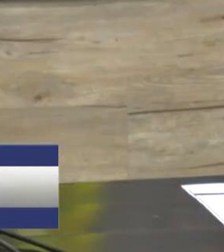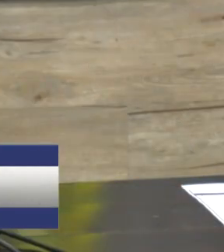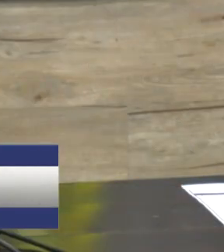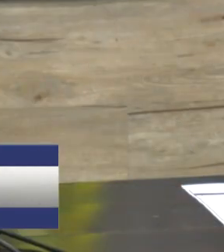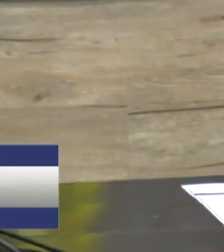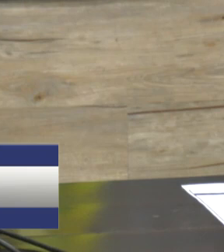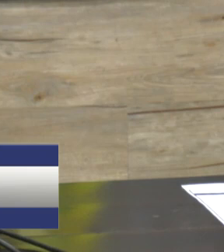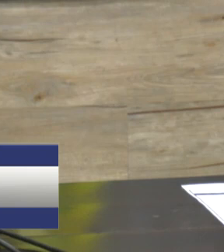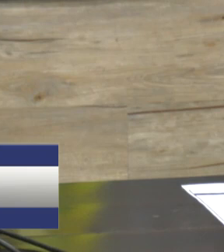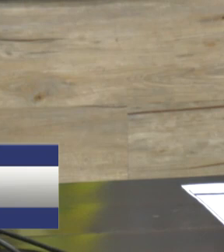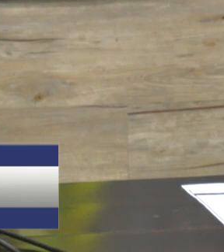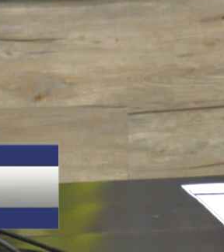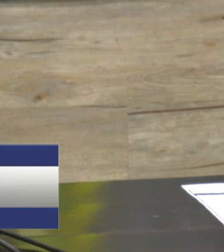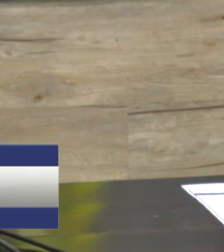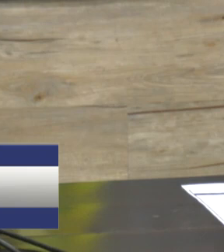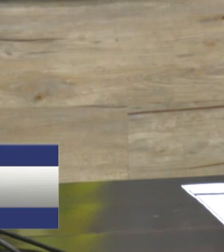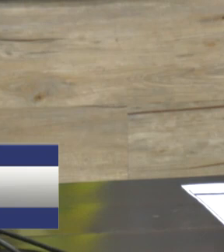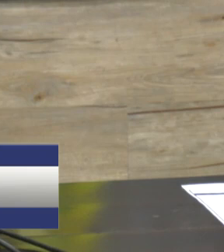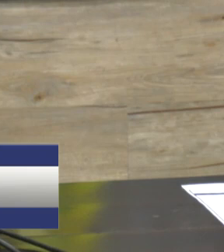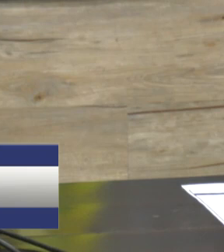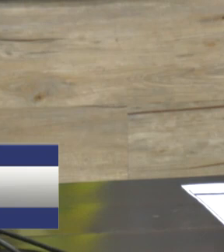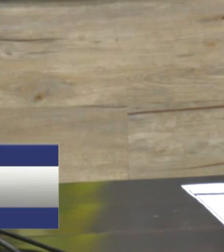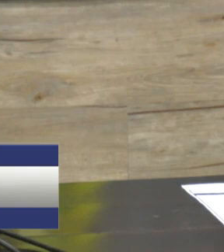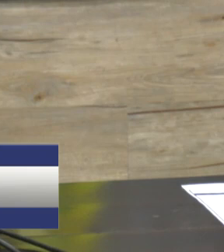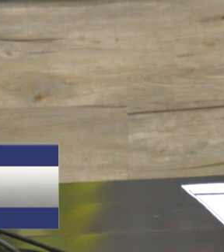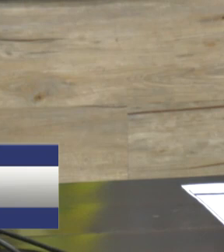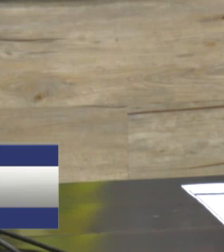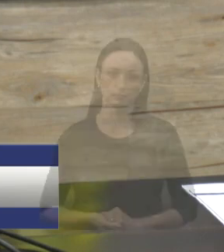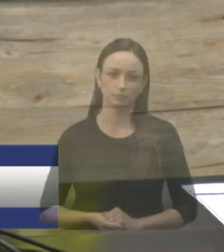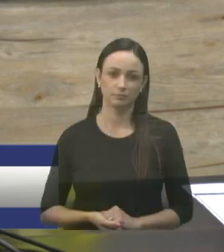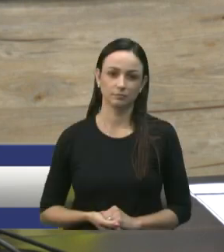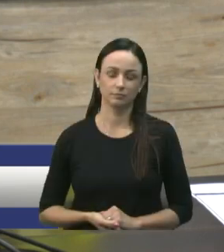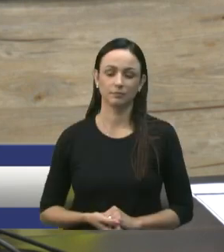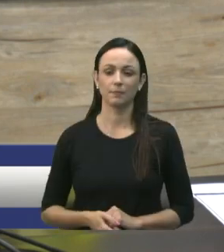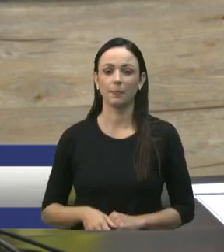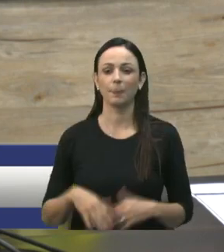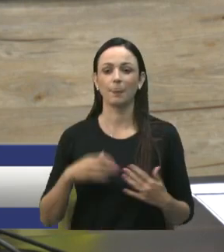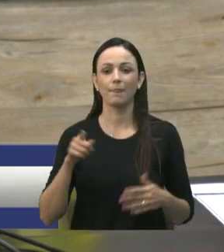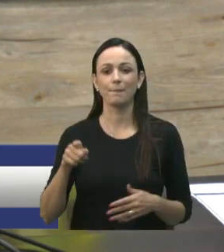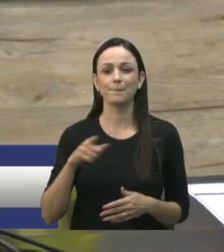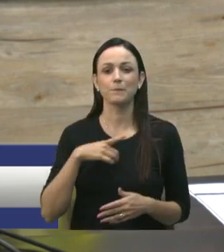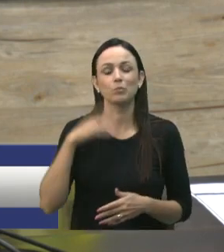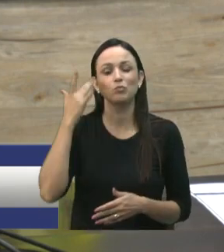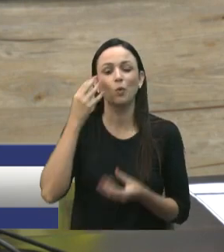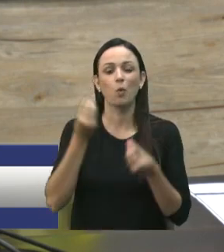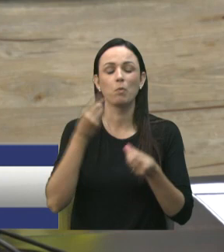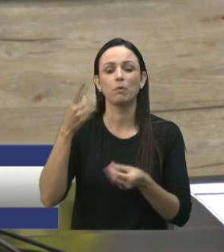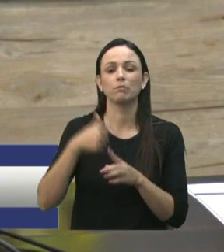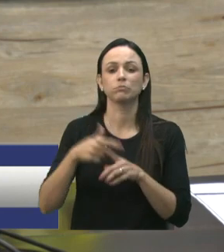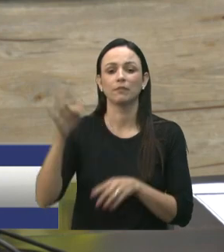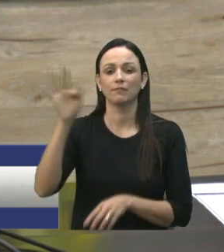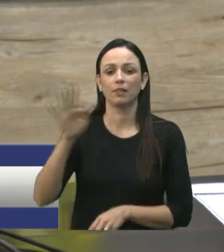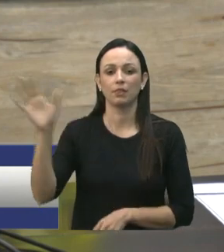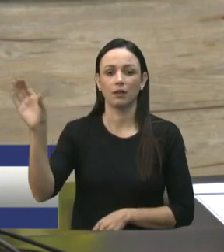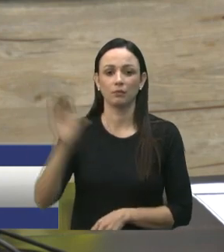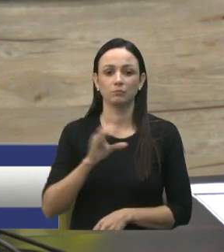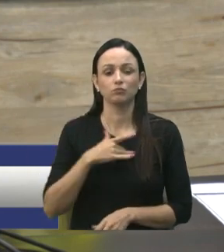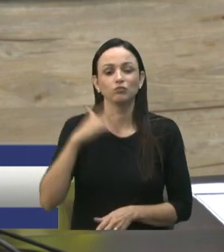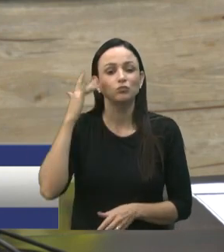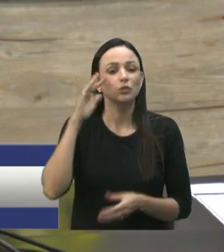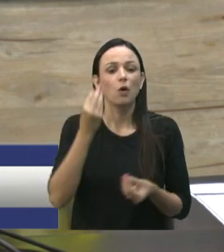governo federal. Então, nós não sabemos como isso se dará também com relação ao piso do magistério.